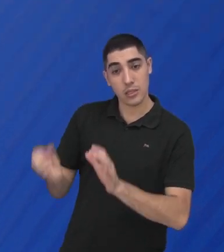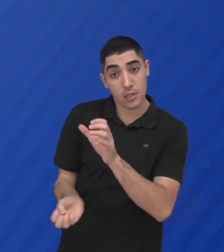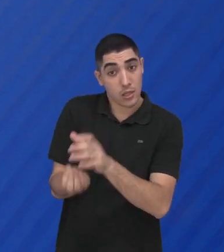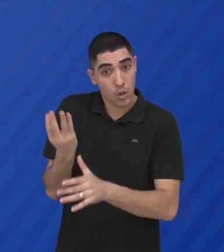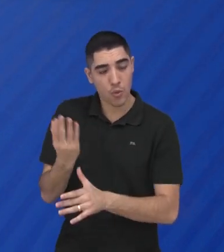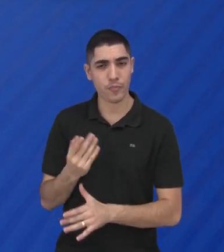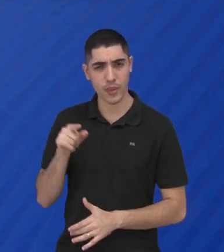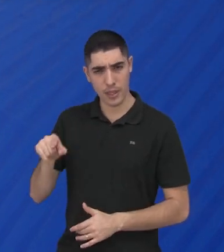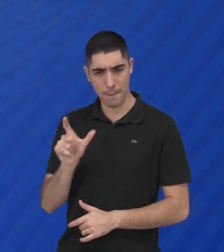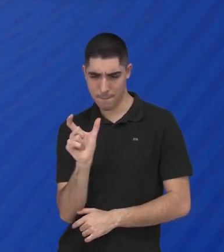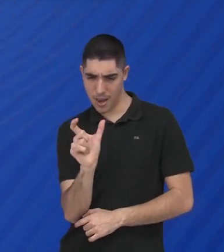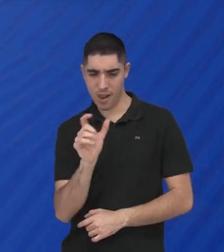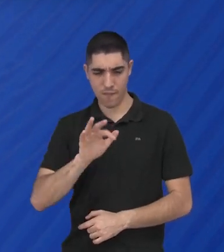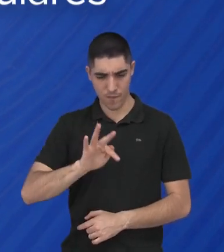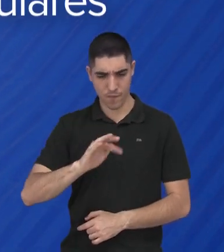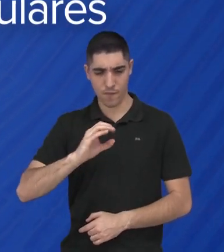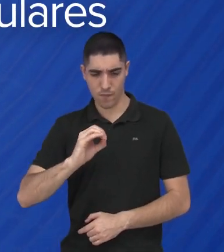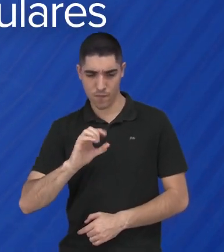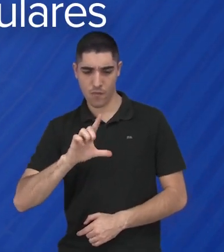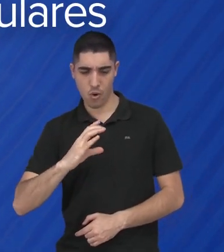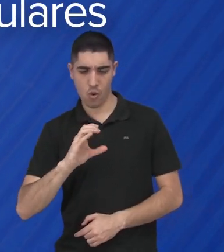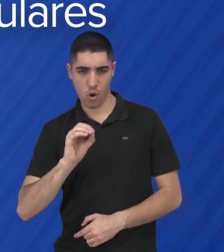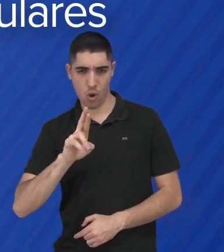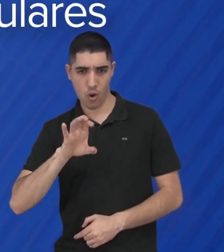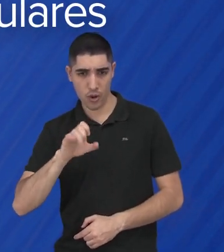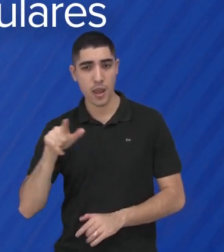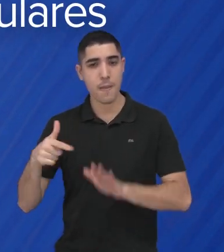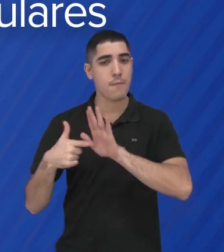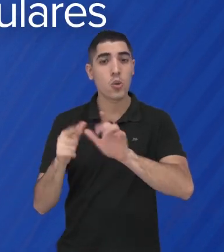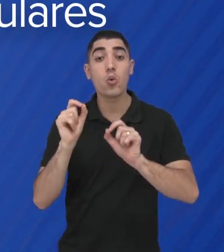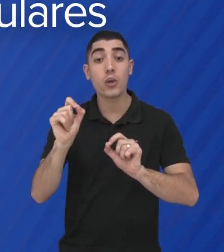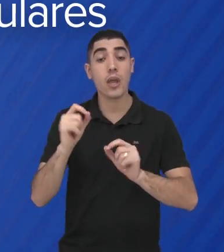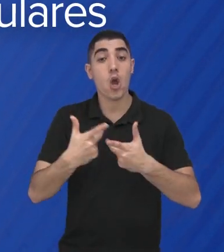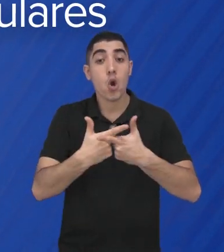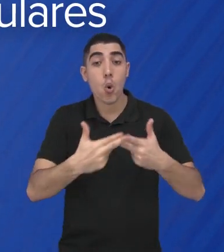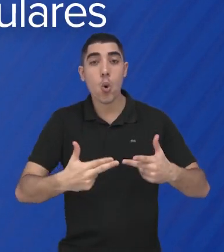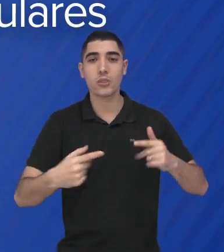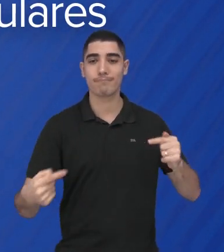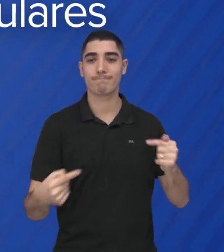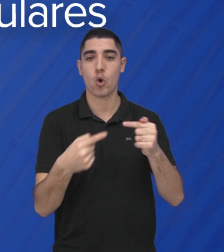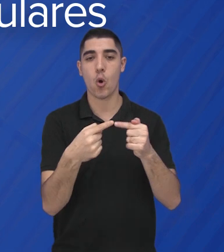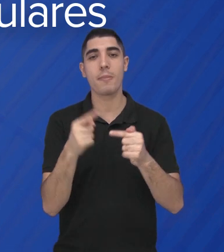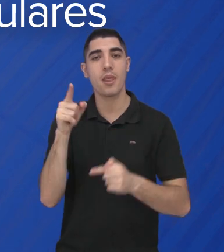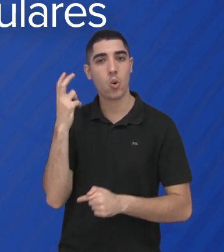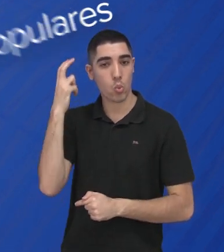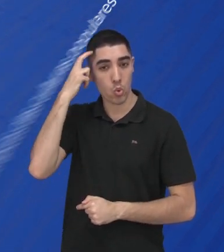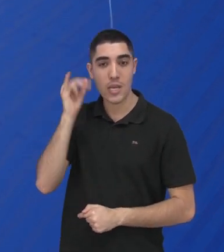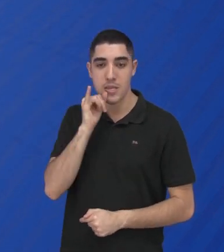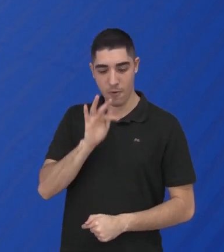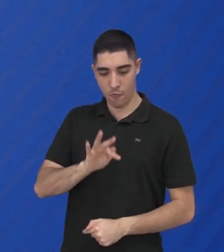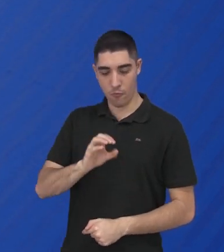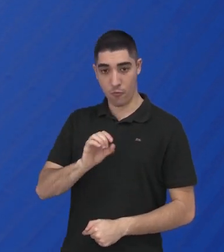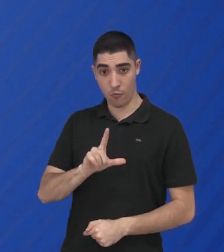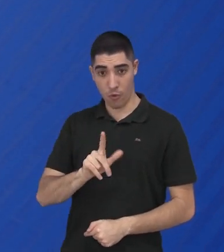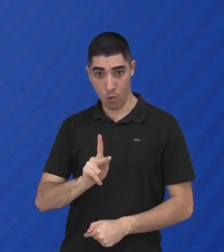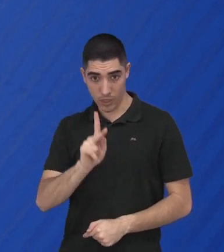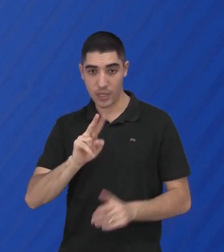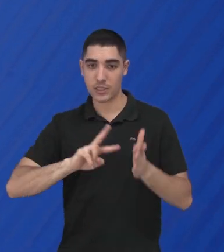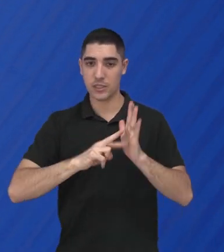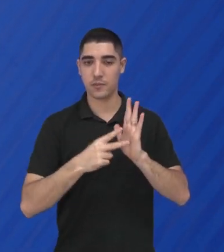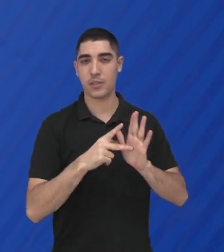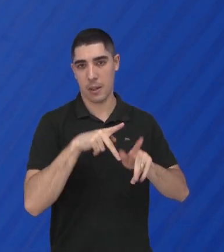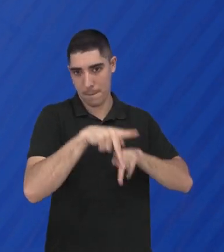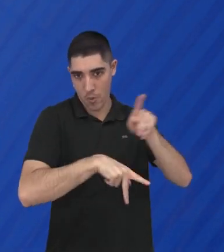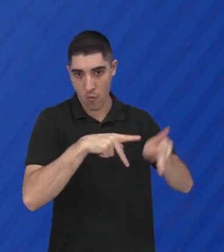Por definição, a palavra valoriza os fenômenos típicos das culturas populares, já que folk quer dizer